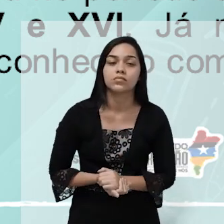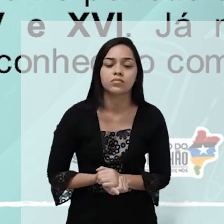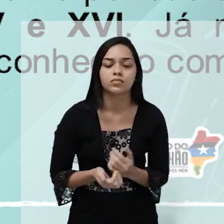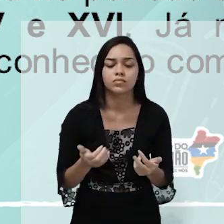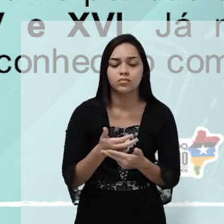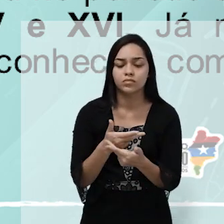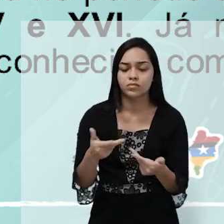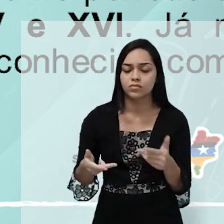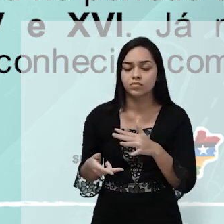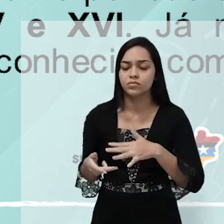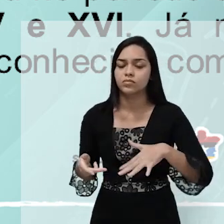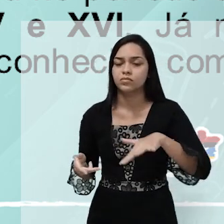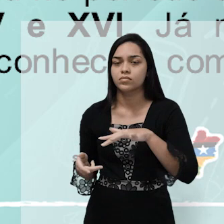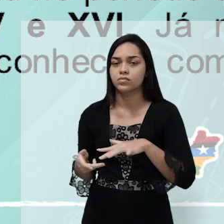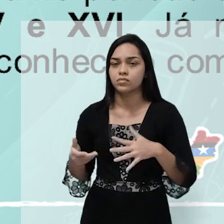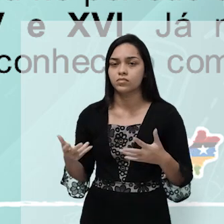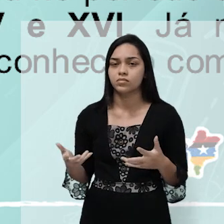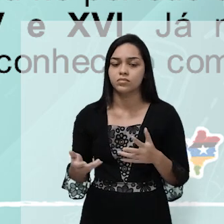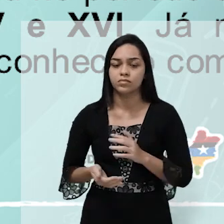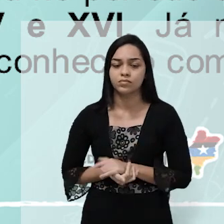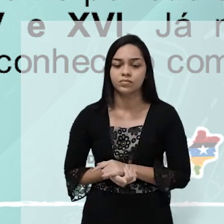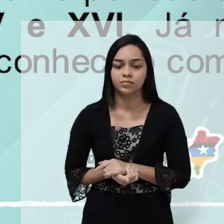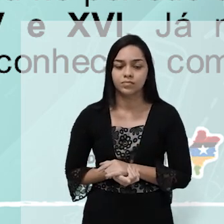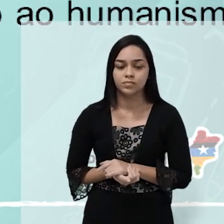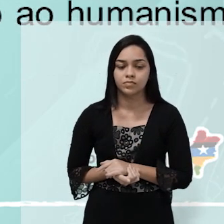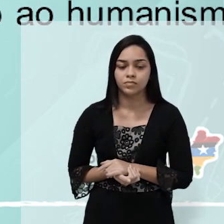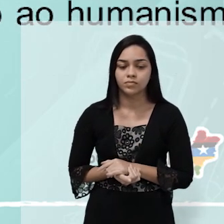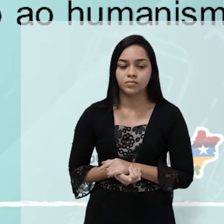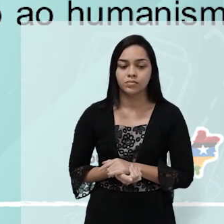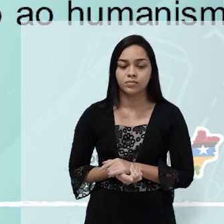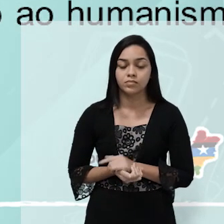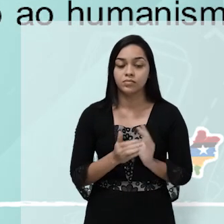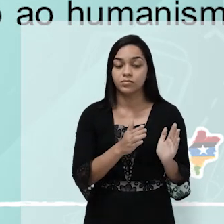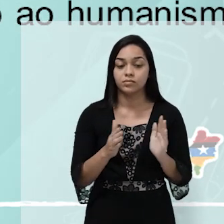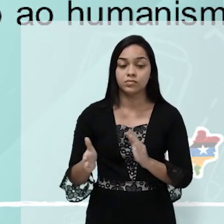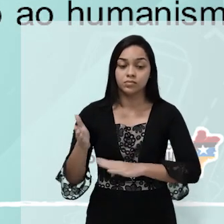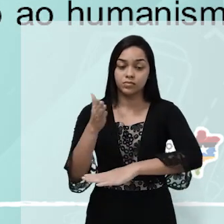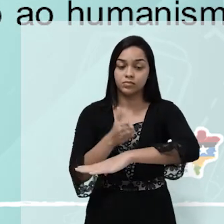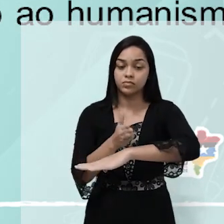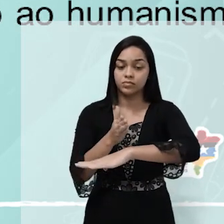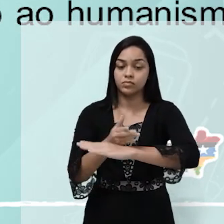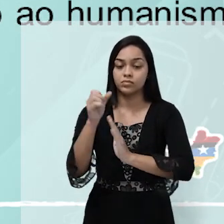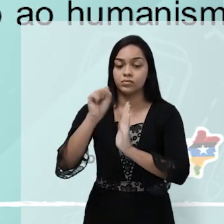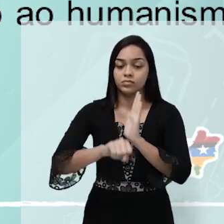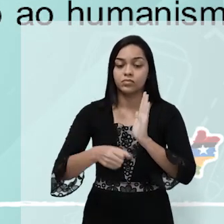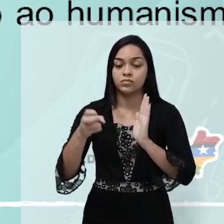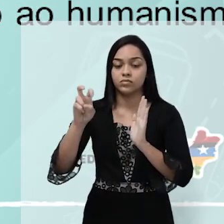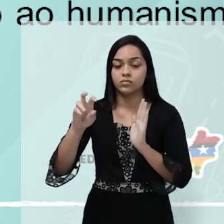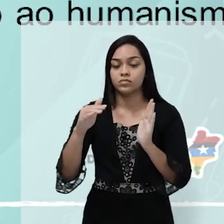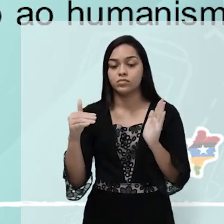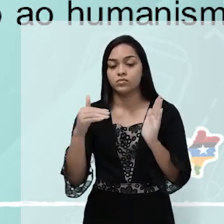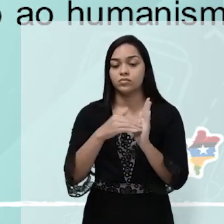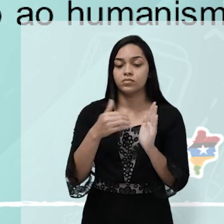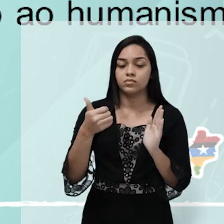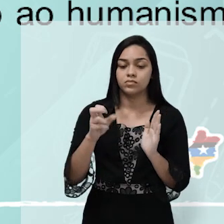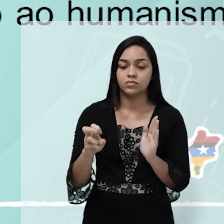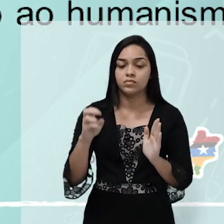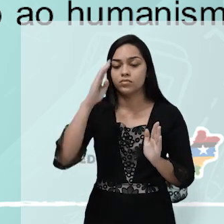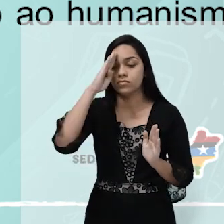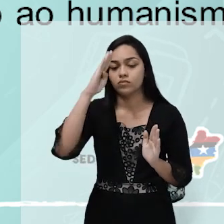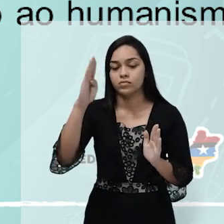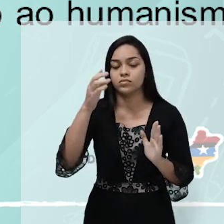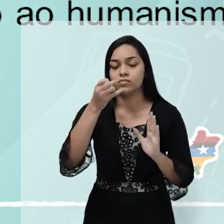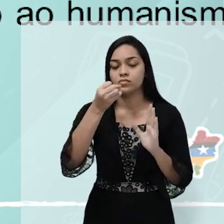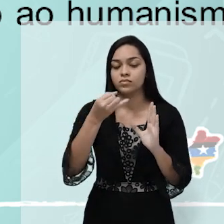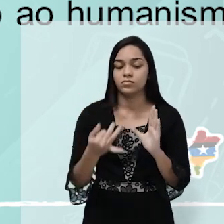em vários campos, né? Em várias modalidades. Durante a Idade Média, do século V ao século XV, o